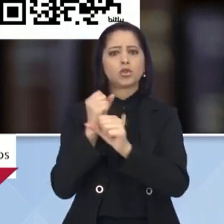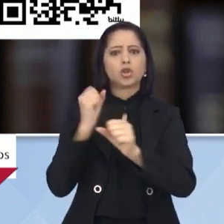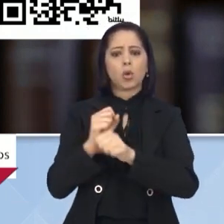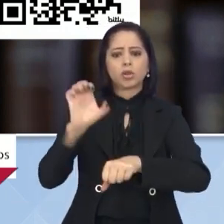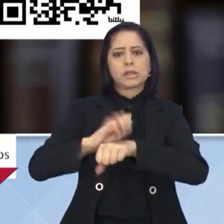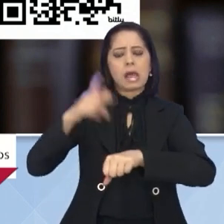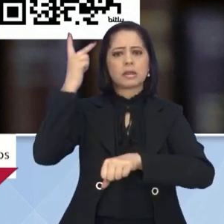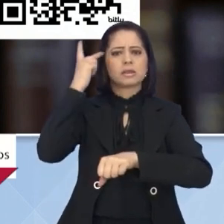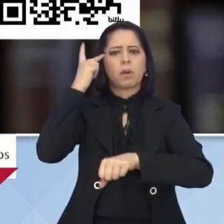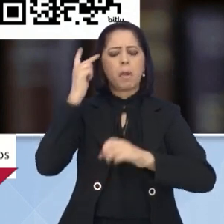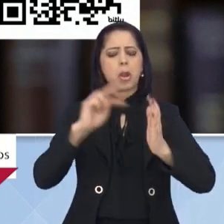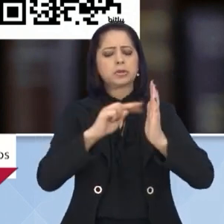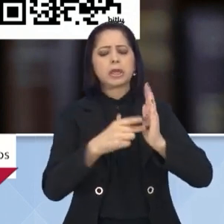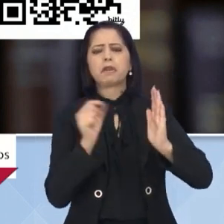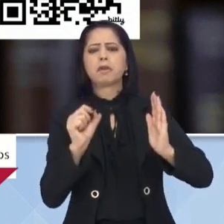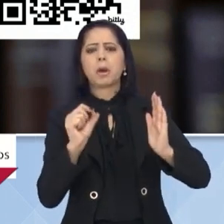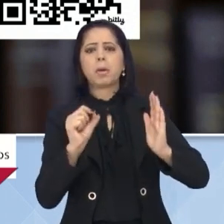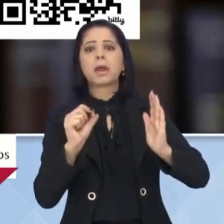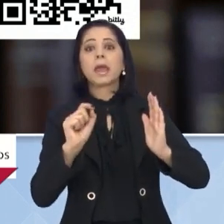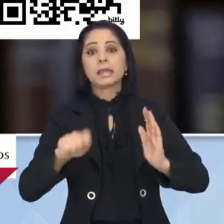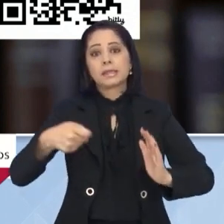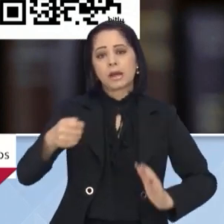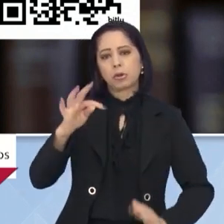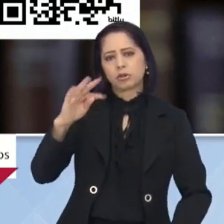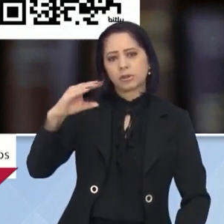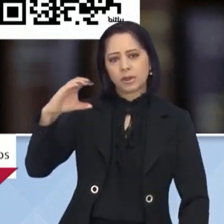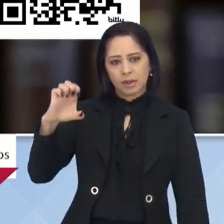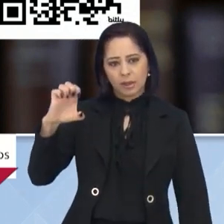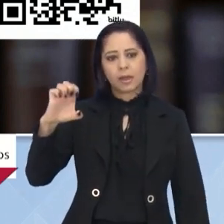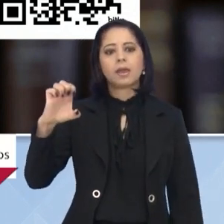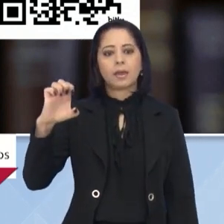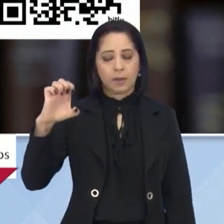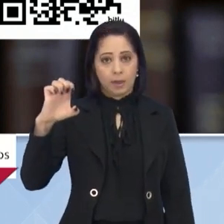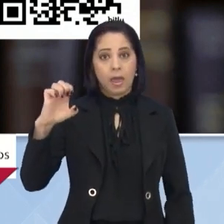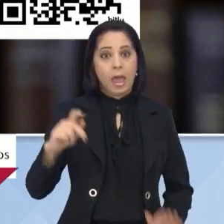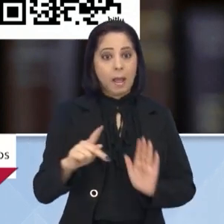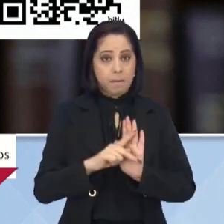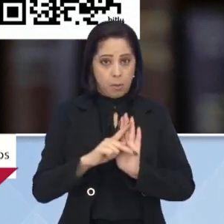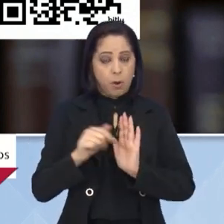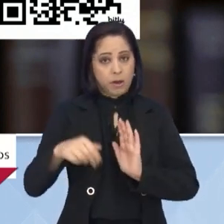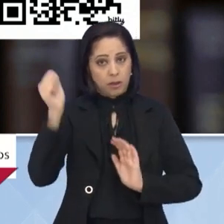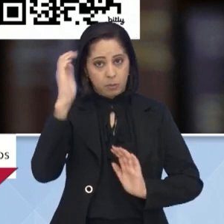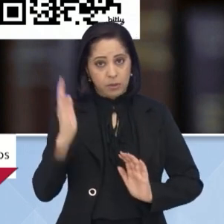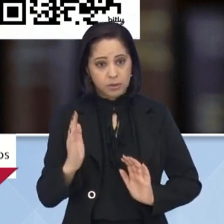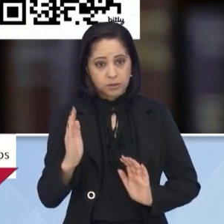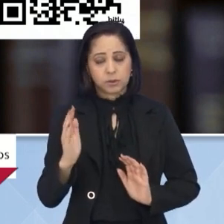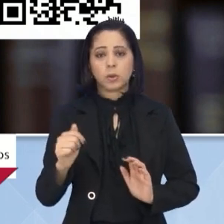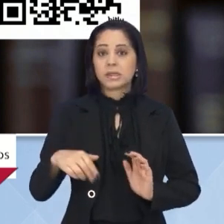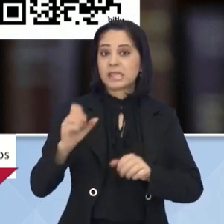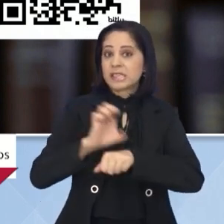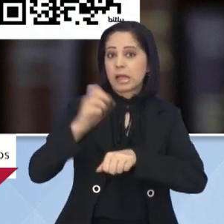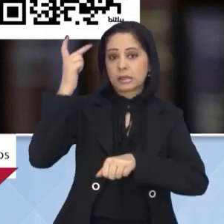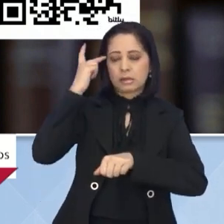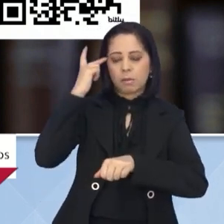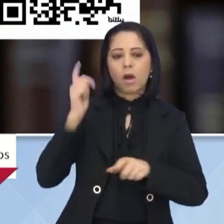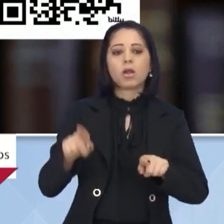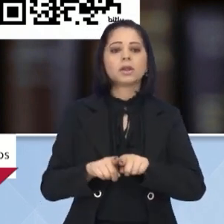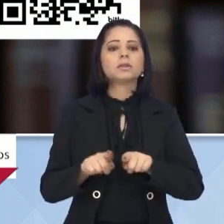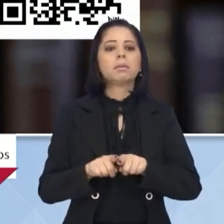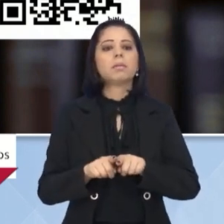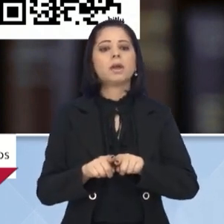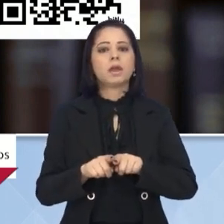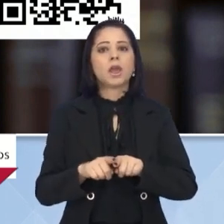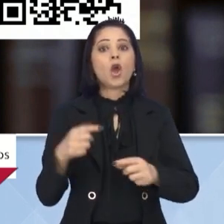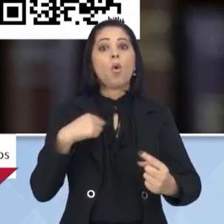ministério público de contas dentro né no Ministério Público brasileiro é uma atuação específica mas mais que isso e alinhado com o nosso